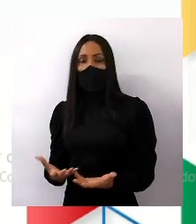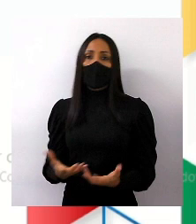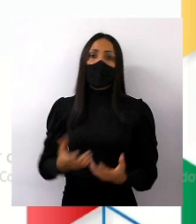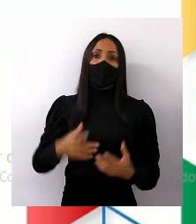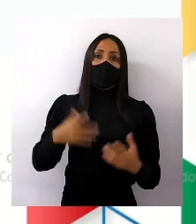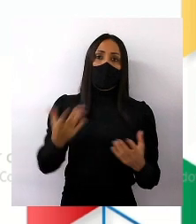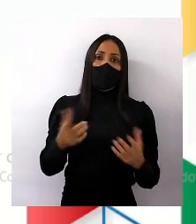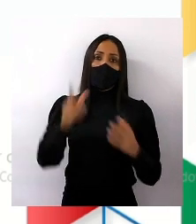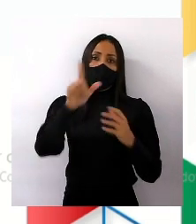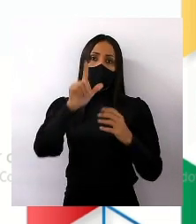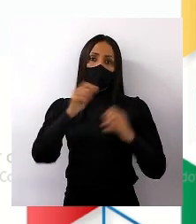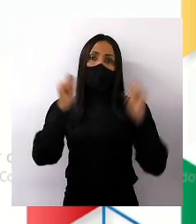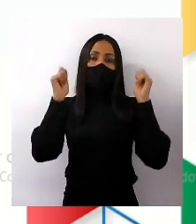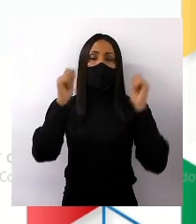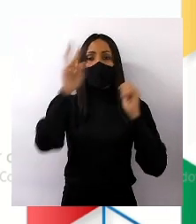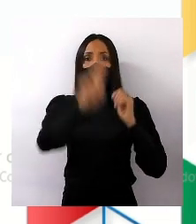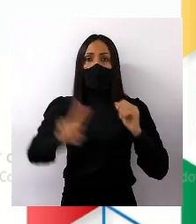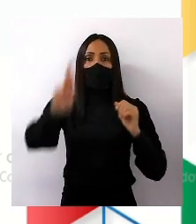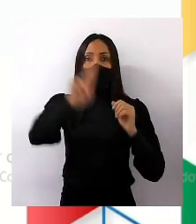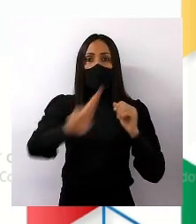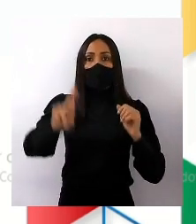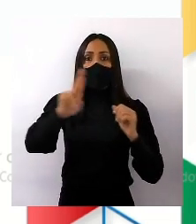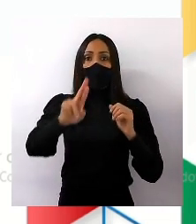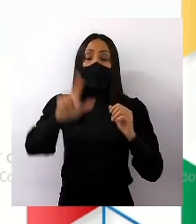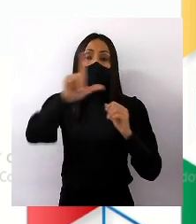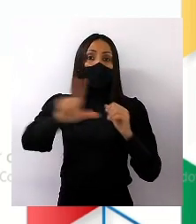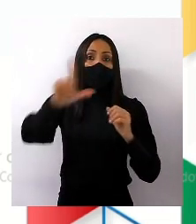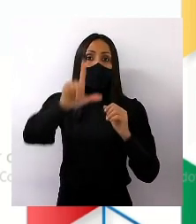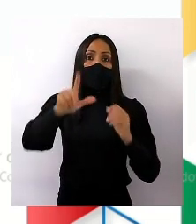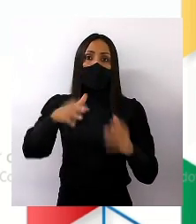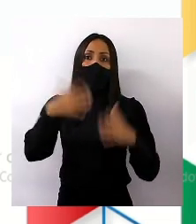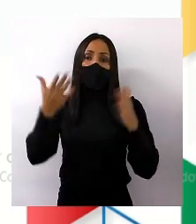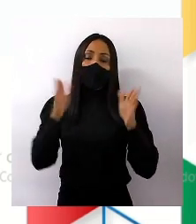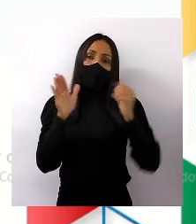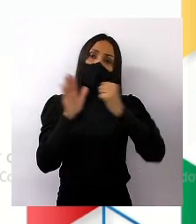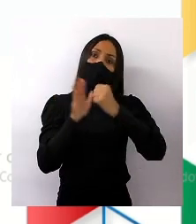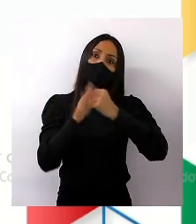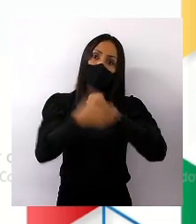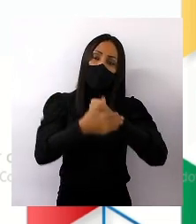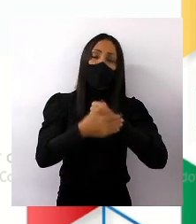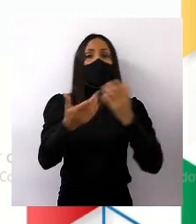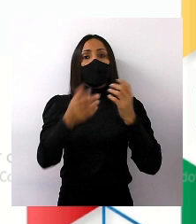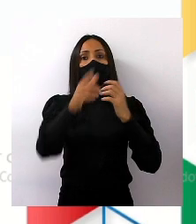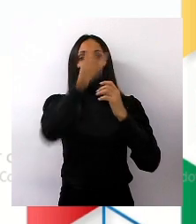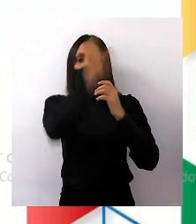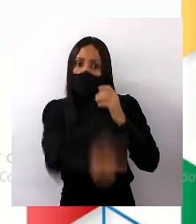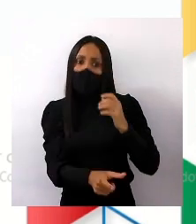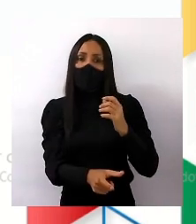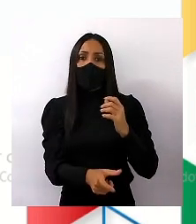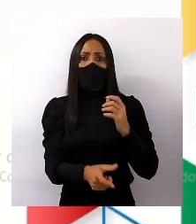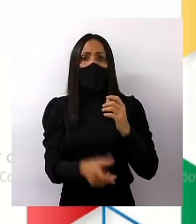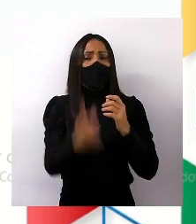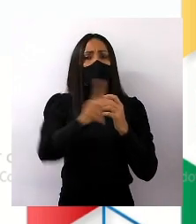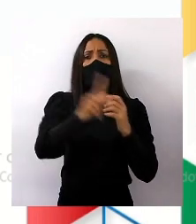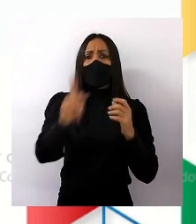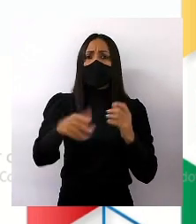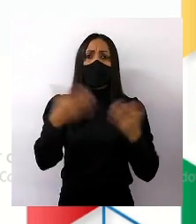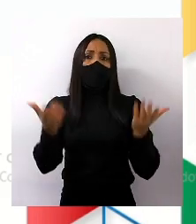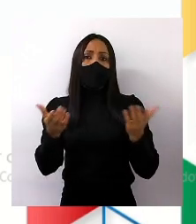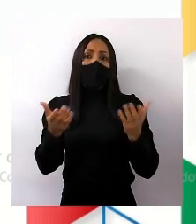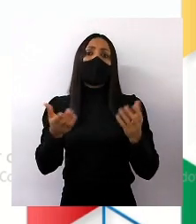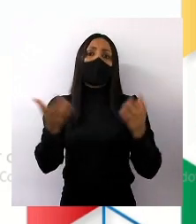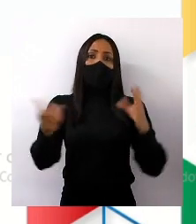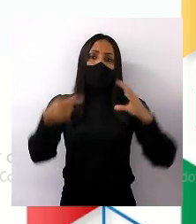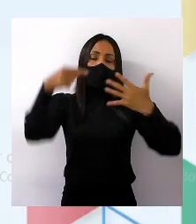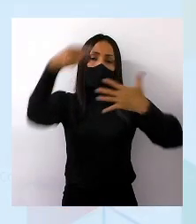manifestação literária em que predominam os aspectos subjetivos do autor. Como assim subjetivo, professor? Aspectos dele